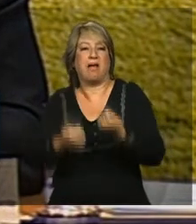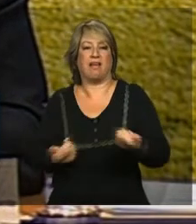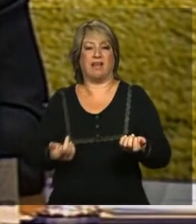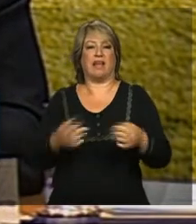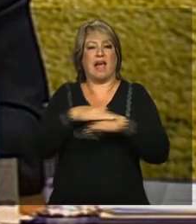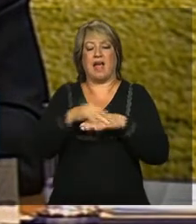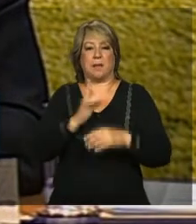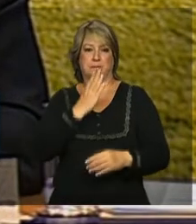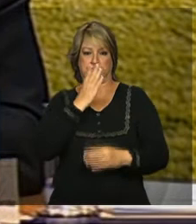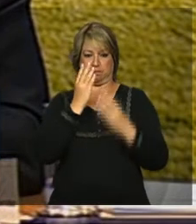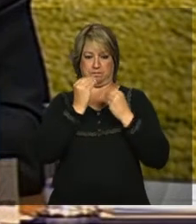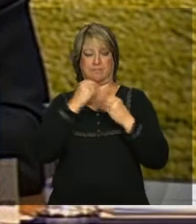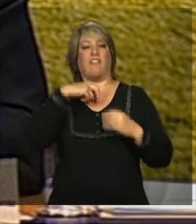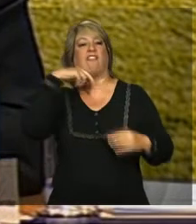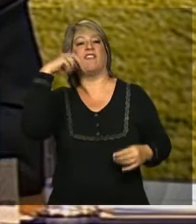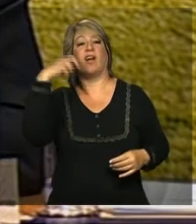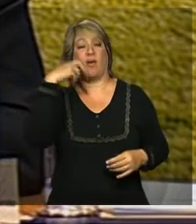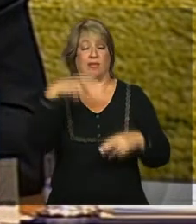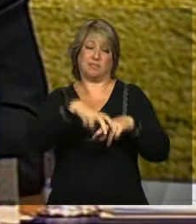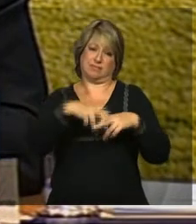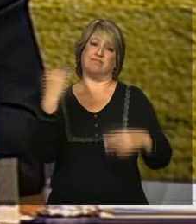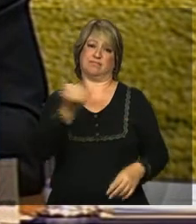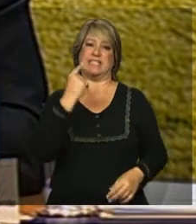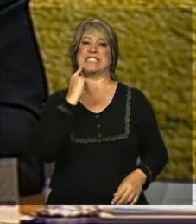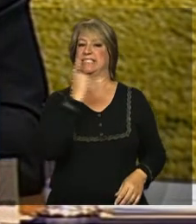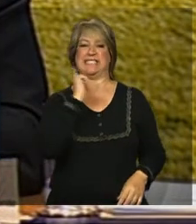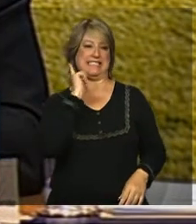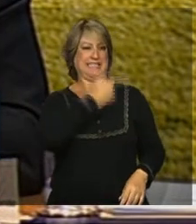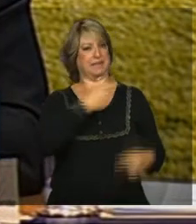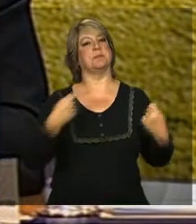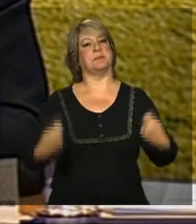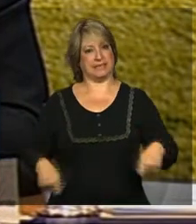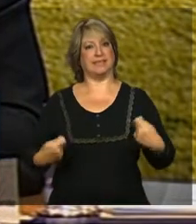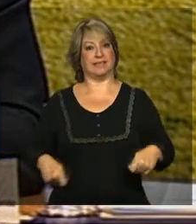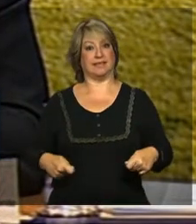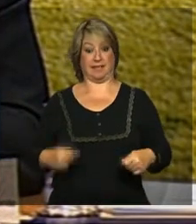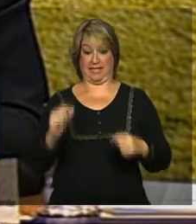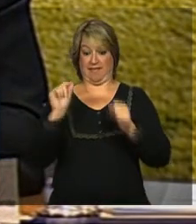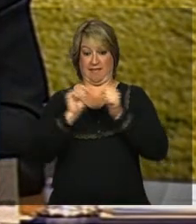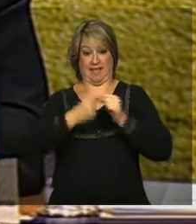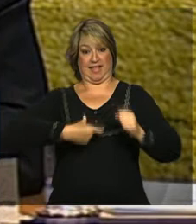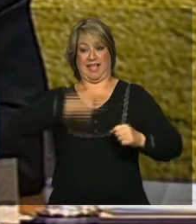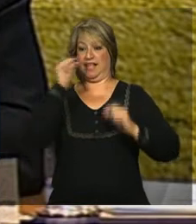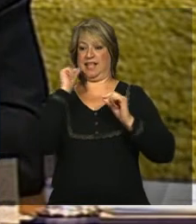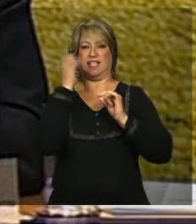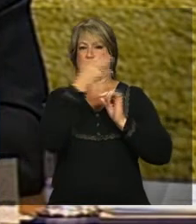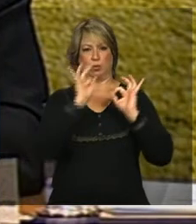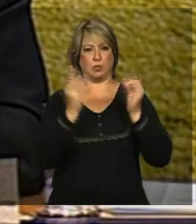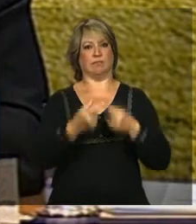não conversavam tinha um desempenho adequado nem da empresa além da autoestima e da inclusão social